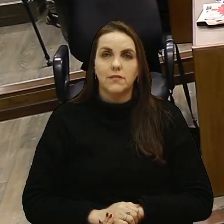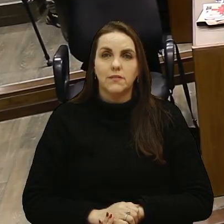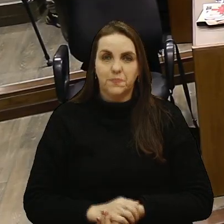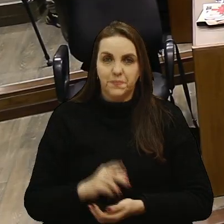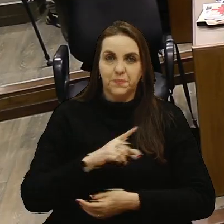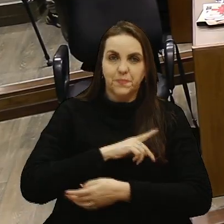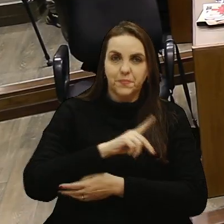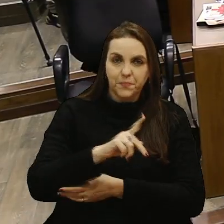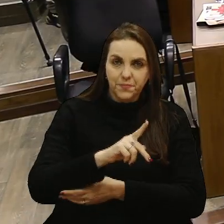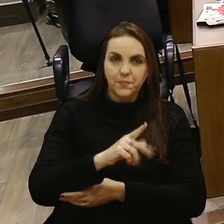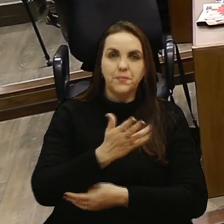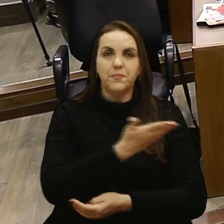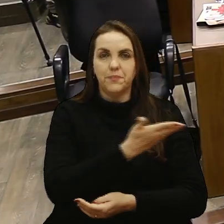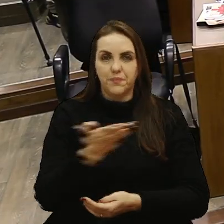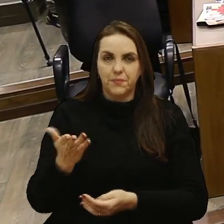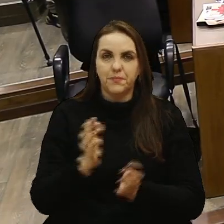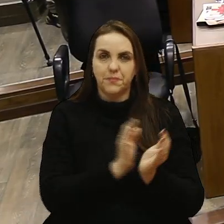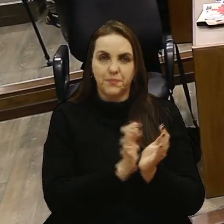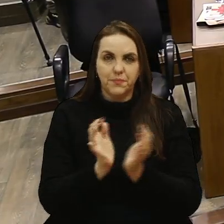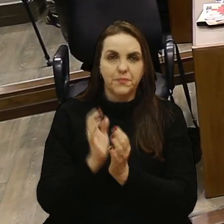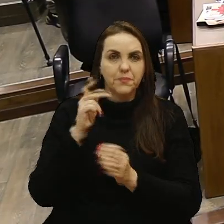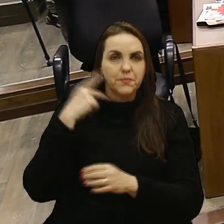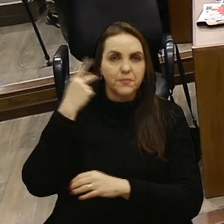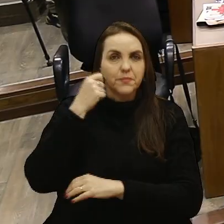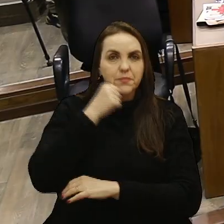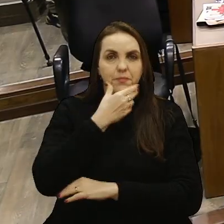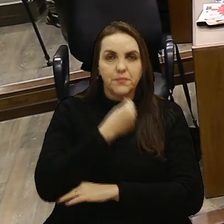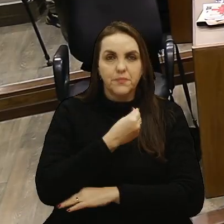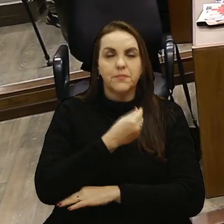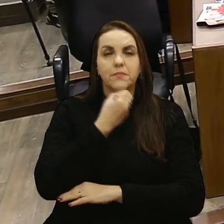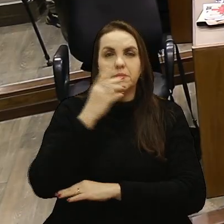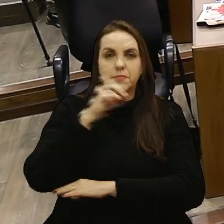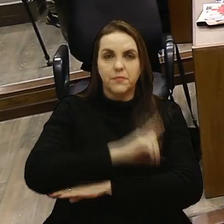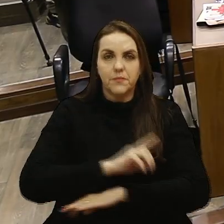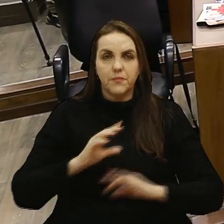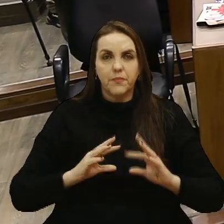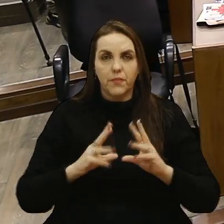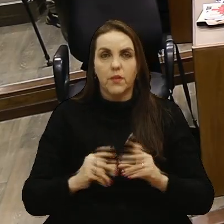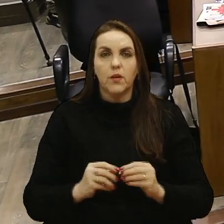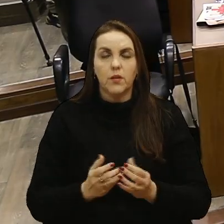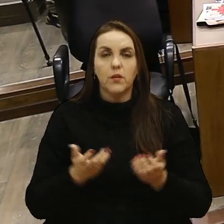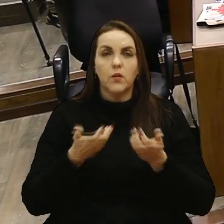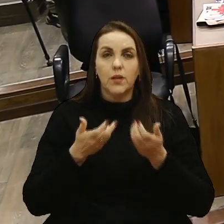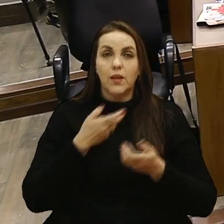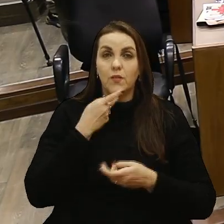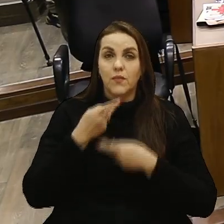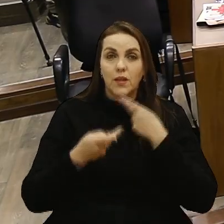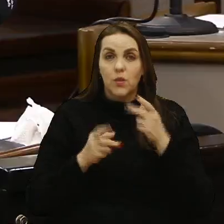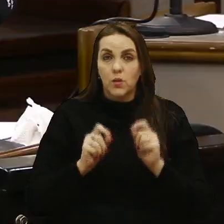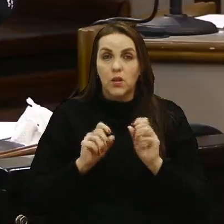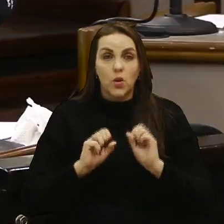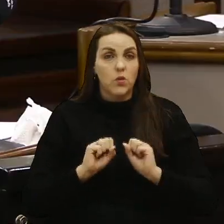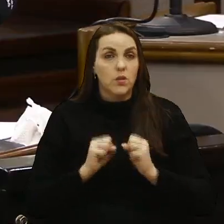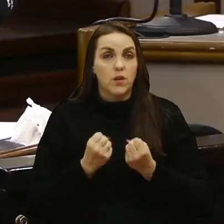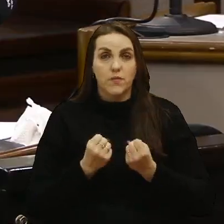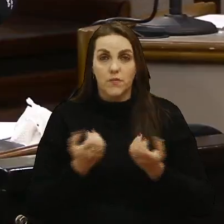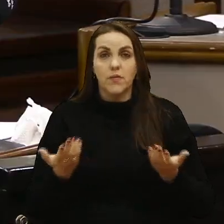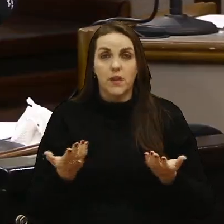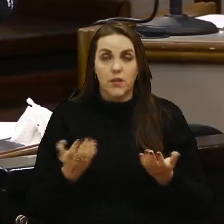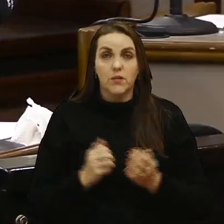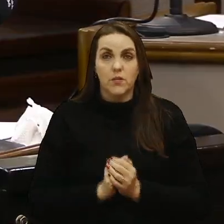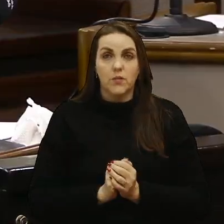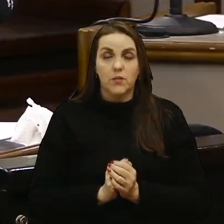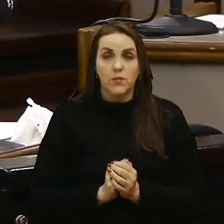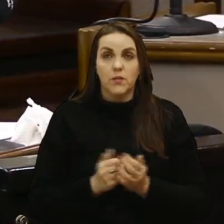Senhor presidente, nobres pares, bom dia a todos. Eu quero dizer que eu sou um defensor aqui dessa ferramenta,